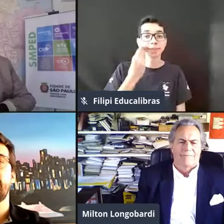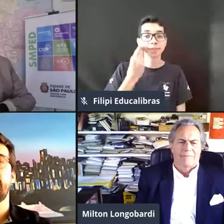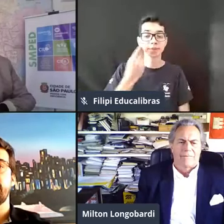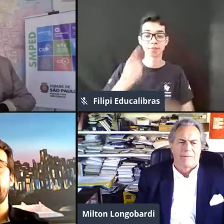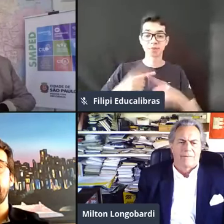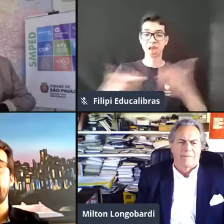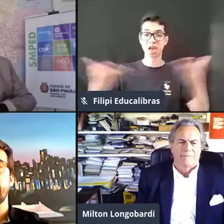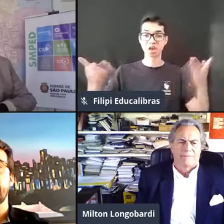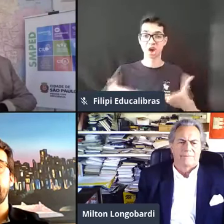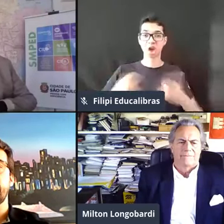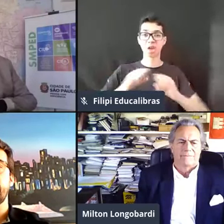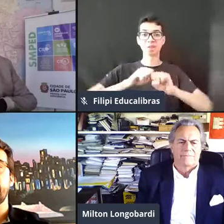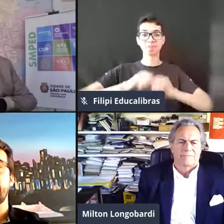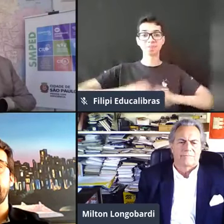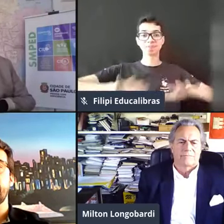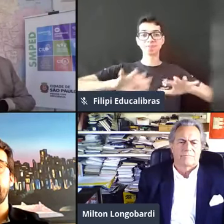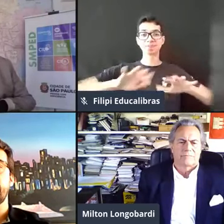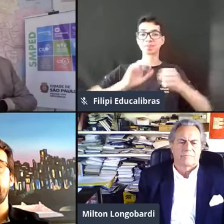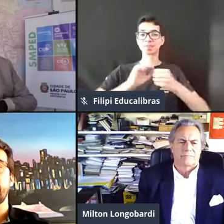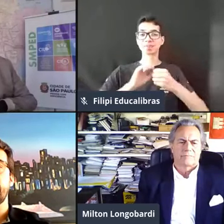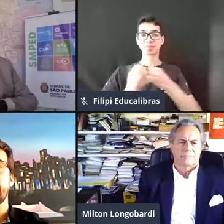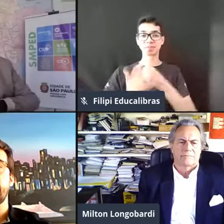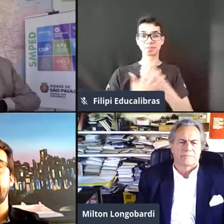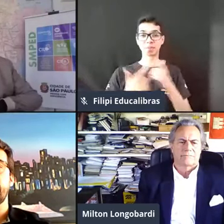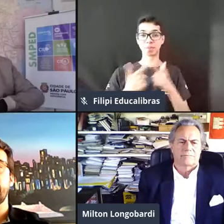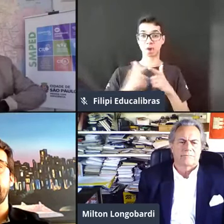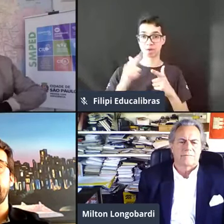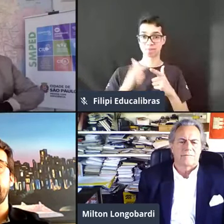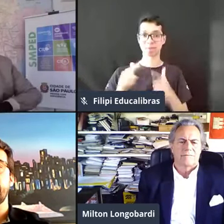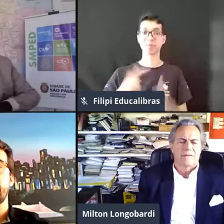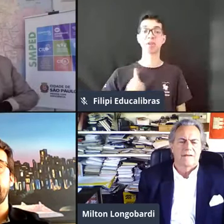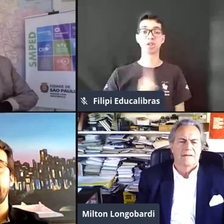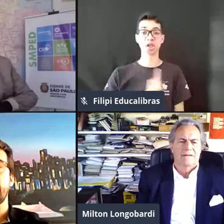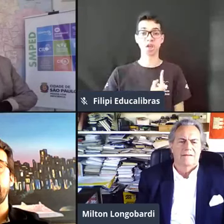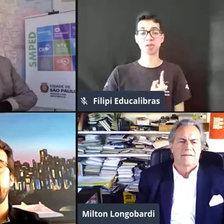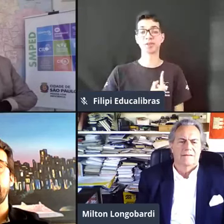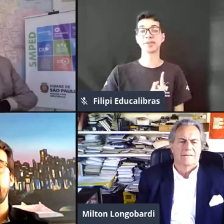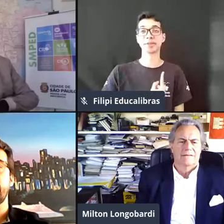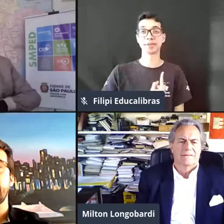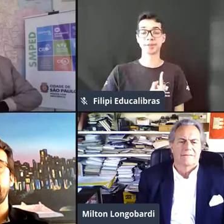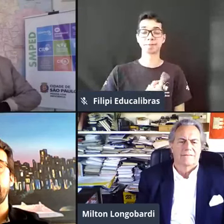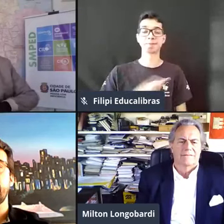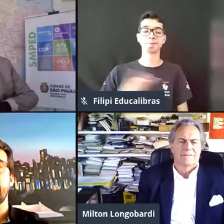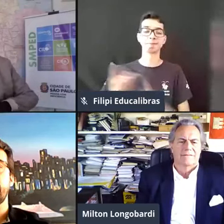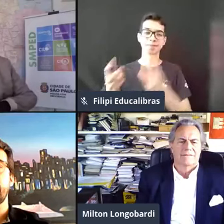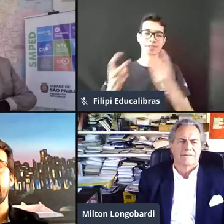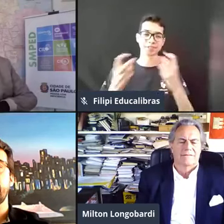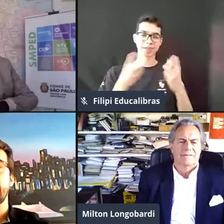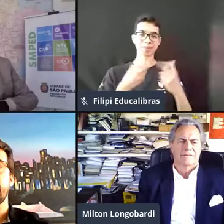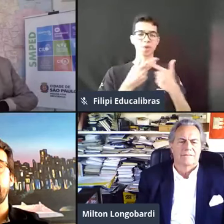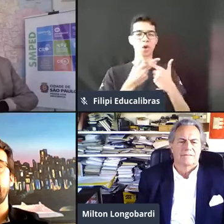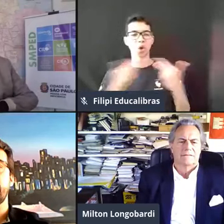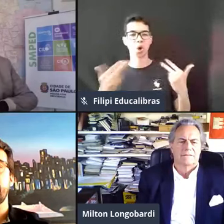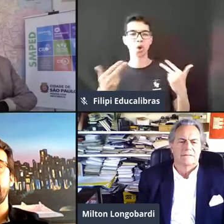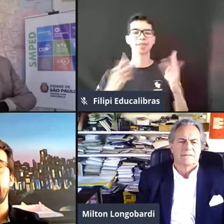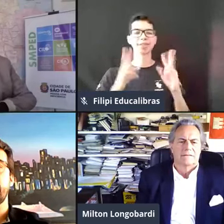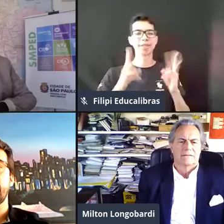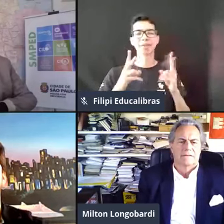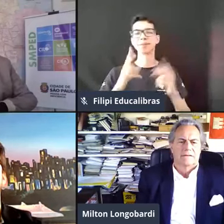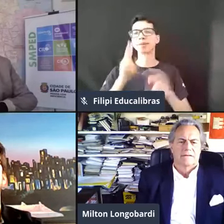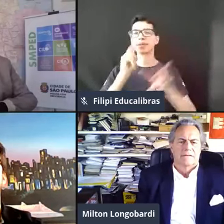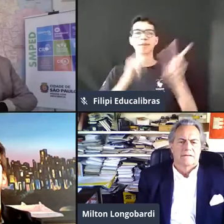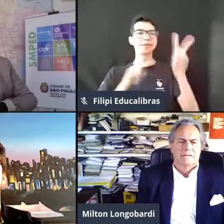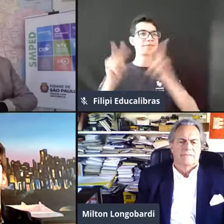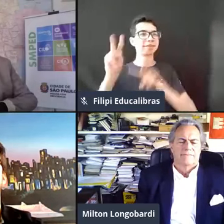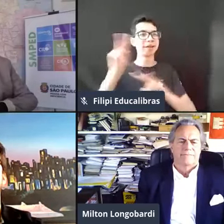né? E, por um lado, né, a gente está escuta falar de coisas negativas o tempo inteiro. O